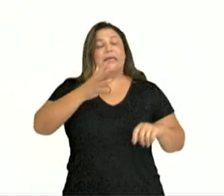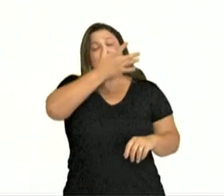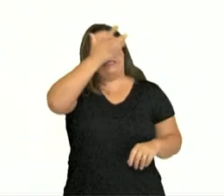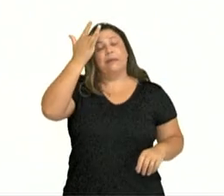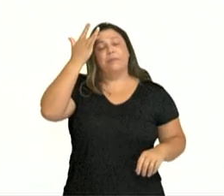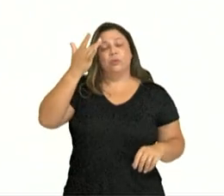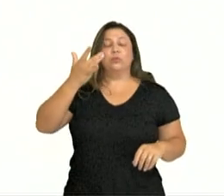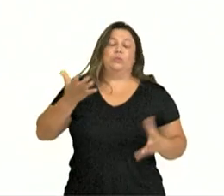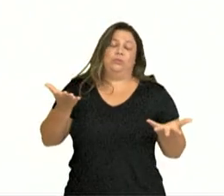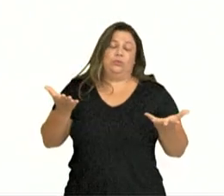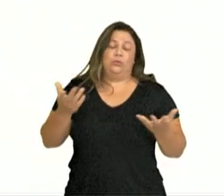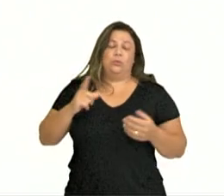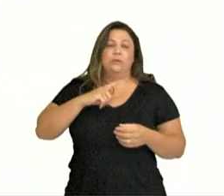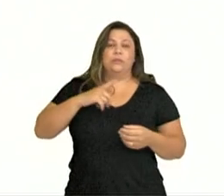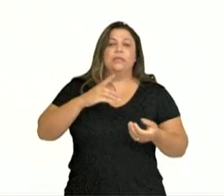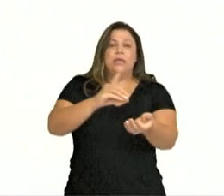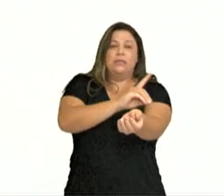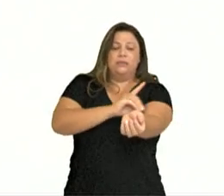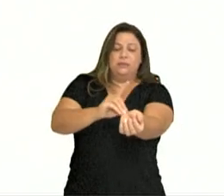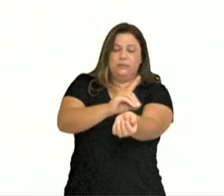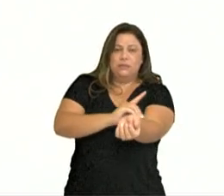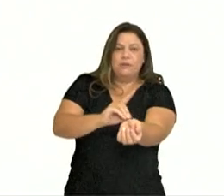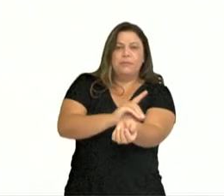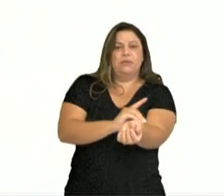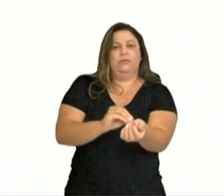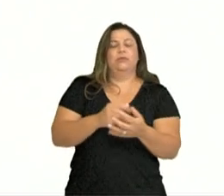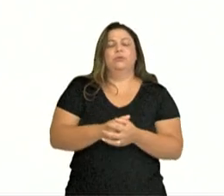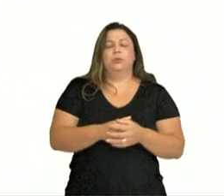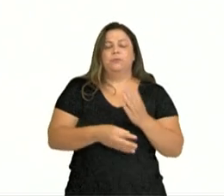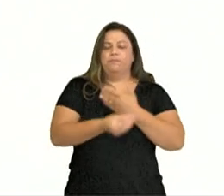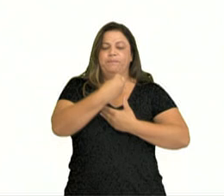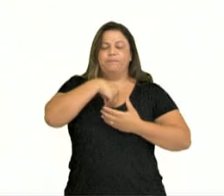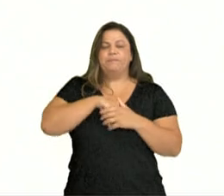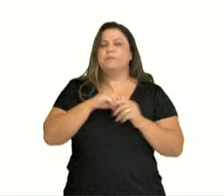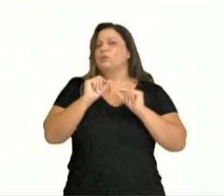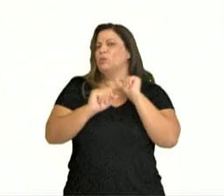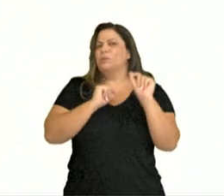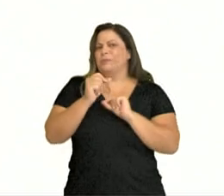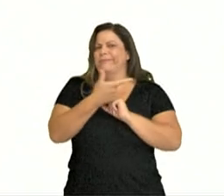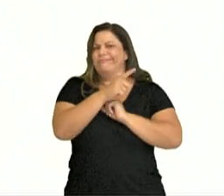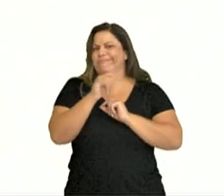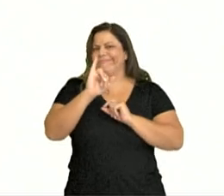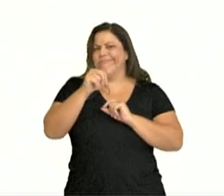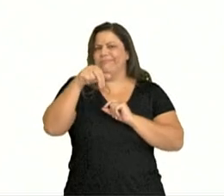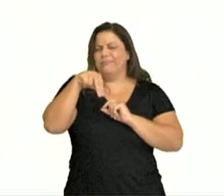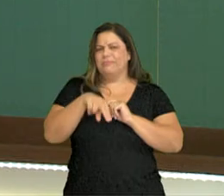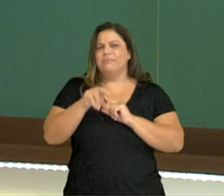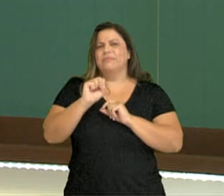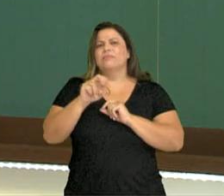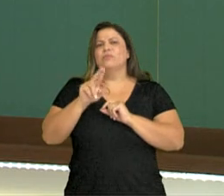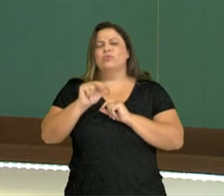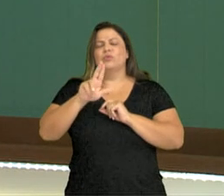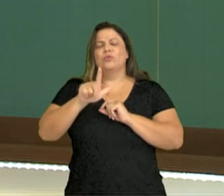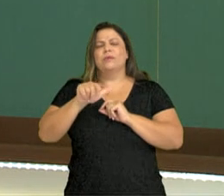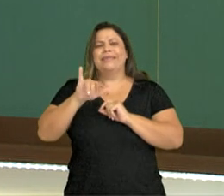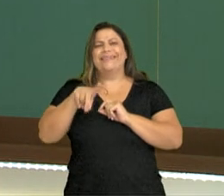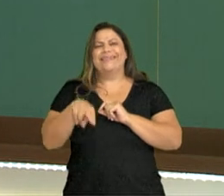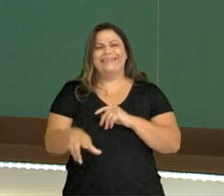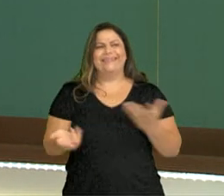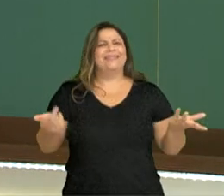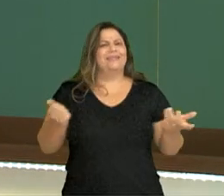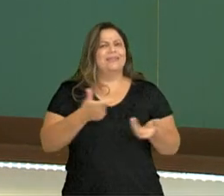da diabetes, por exemplo, né, não conseguem produzir insulina. Como que é feito, então, esse processo de produção de